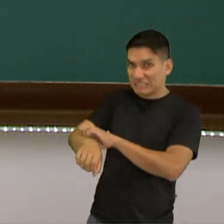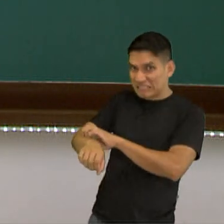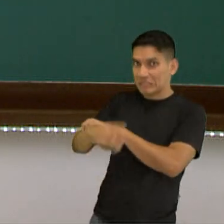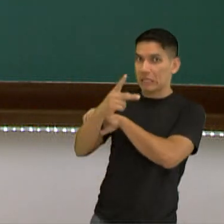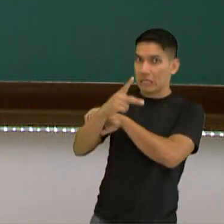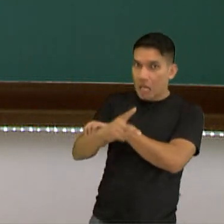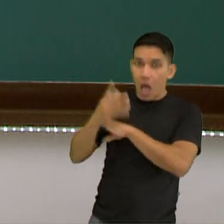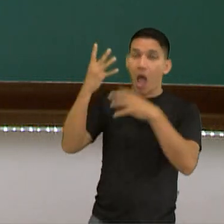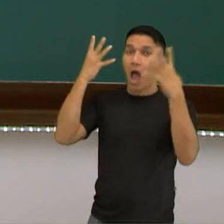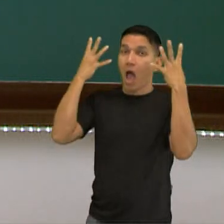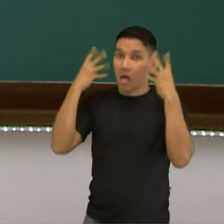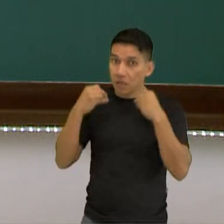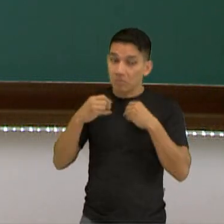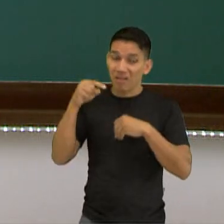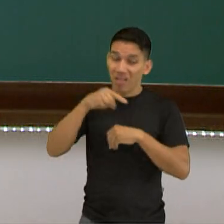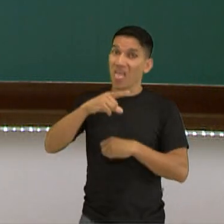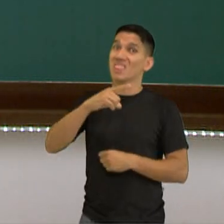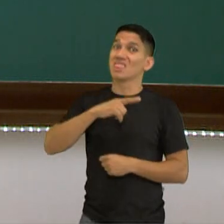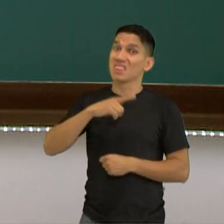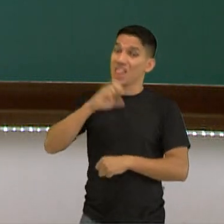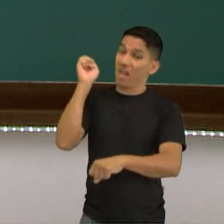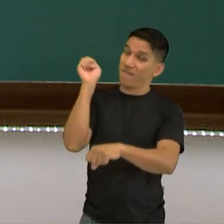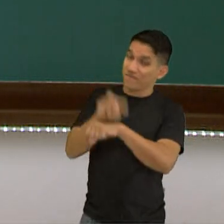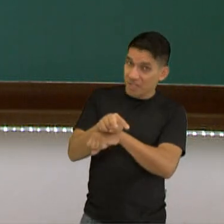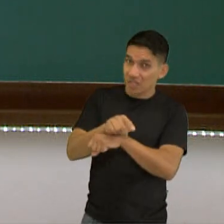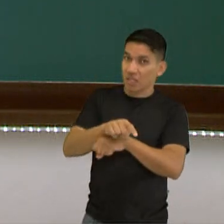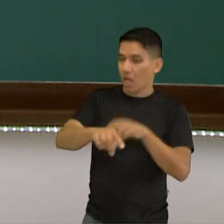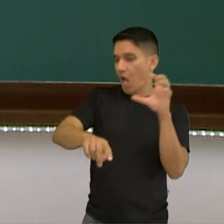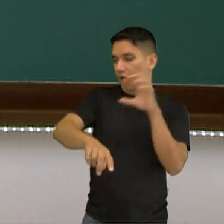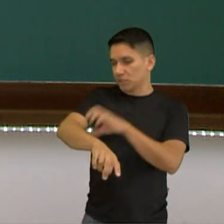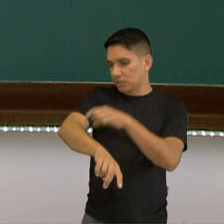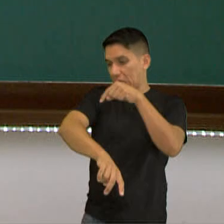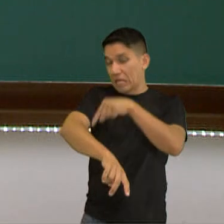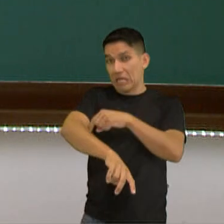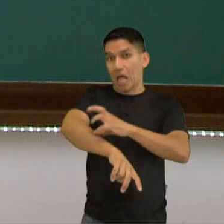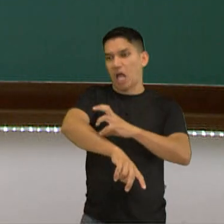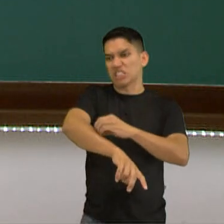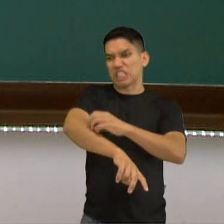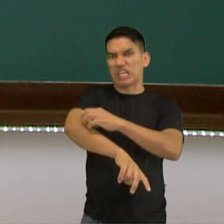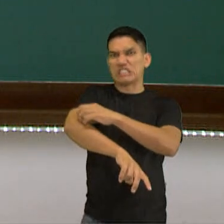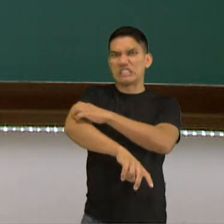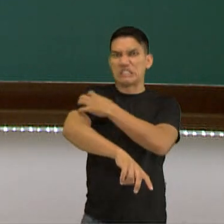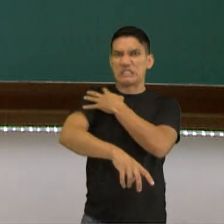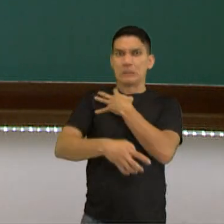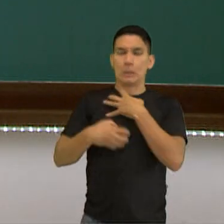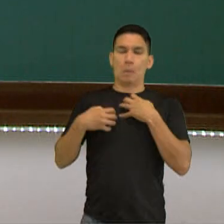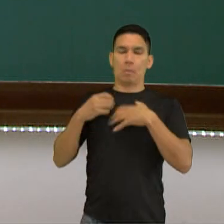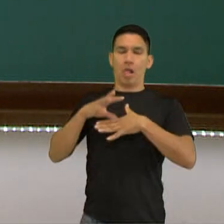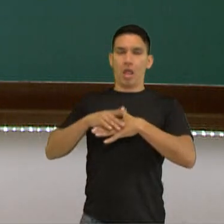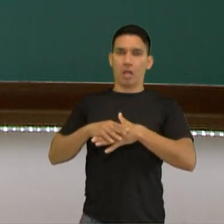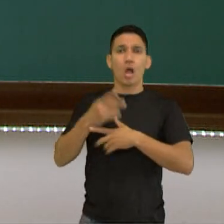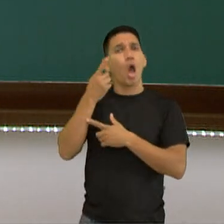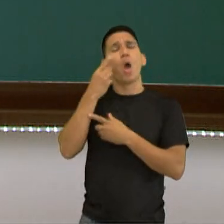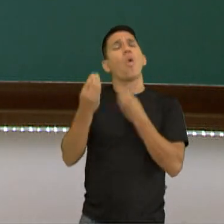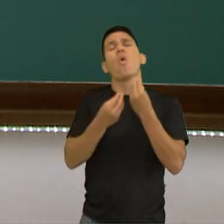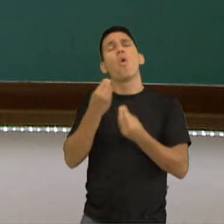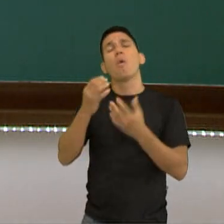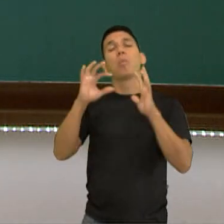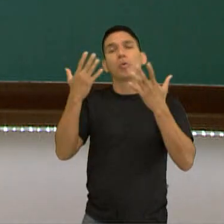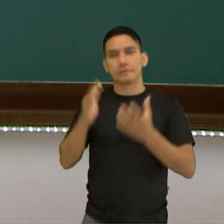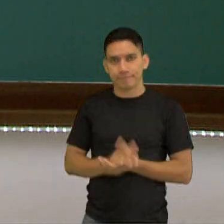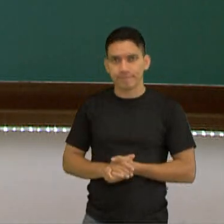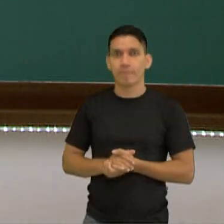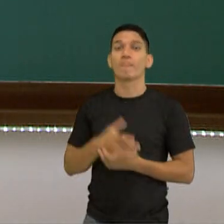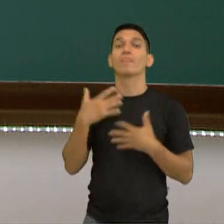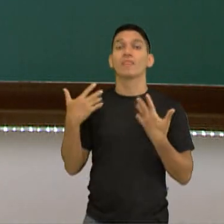de um animal que apresente o vírus no seu corpo, ele adentre o nosso. Então vamos conhecer um pouquinho mais sobre a raiva? Então, ela é causada